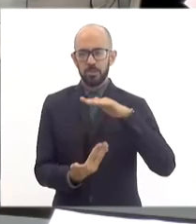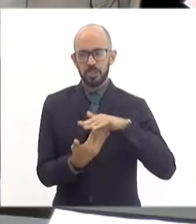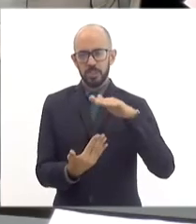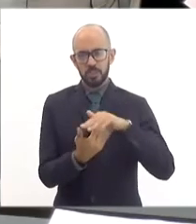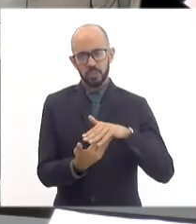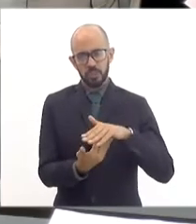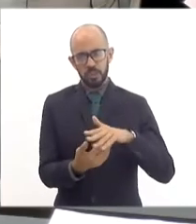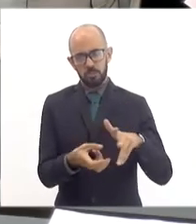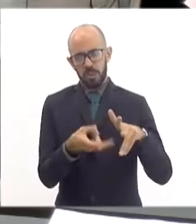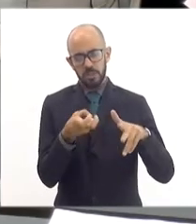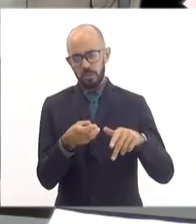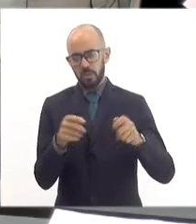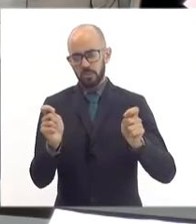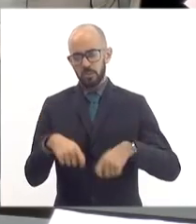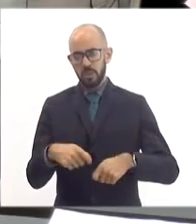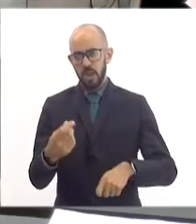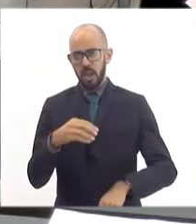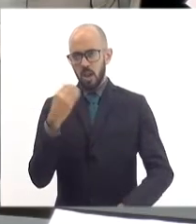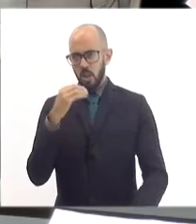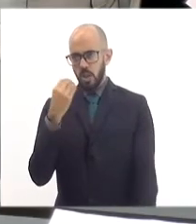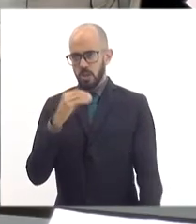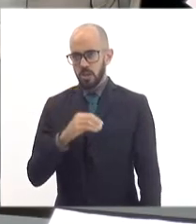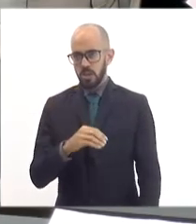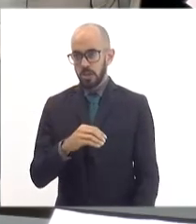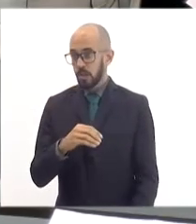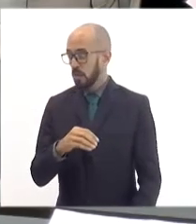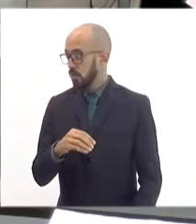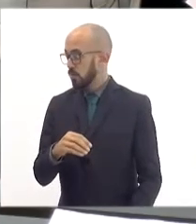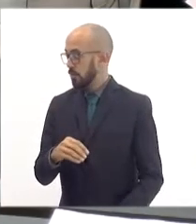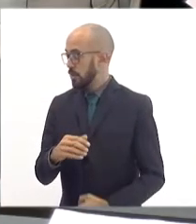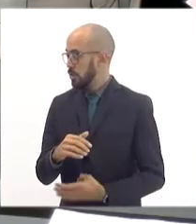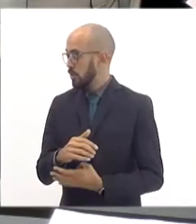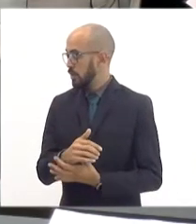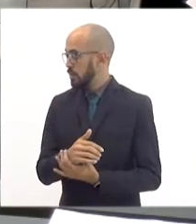haveria possibilidade de rentabilidade para